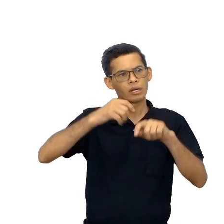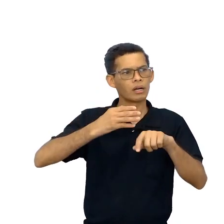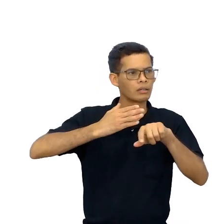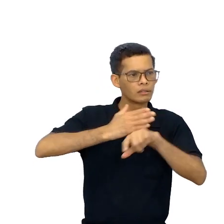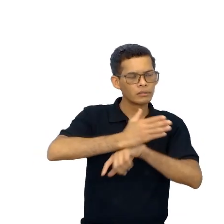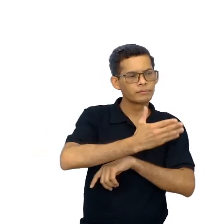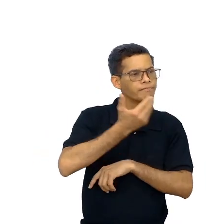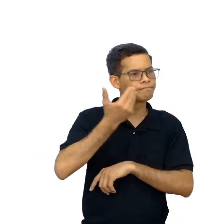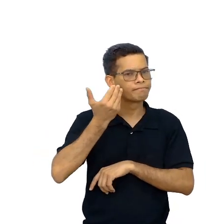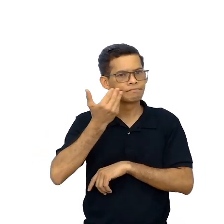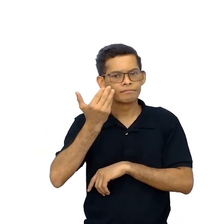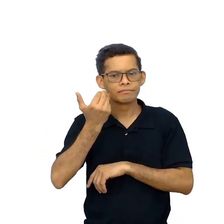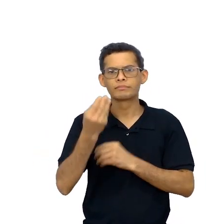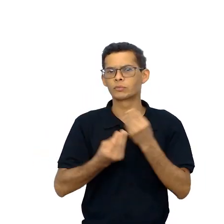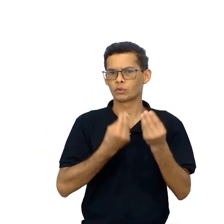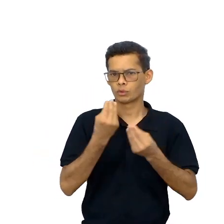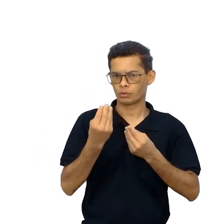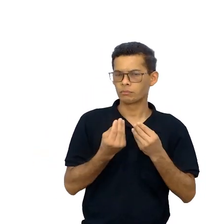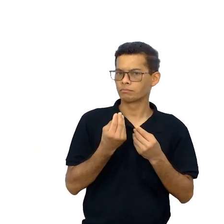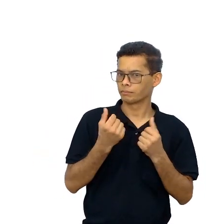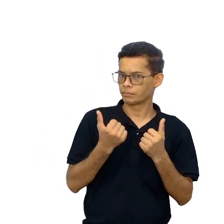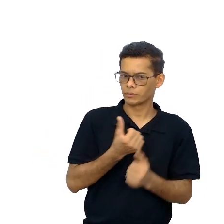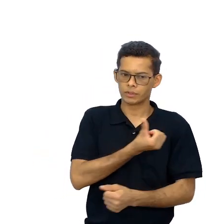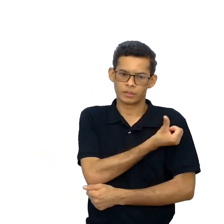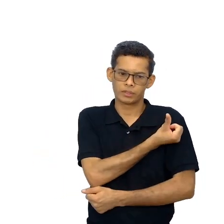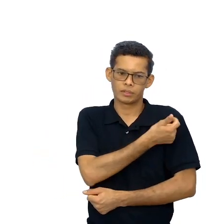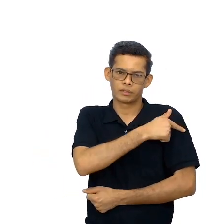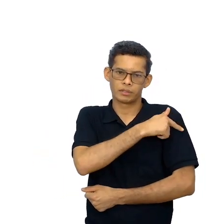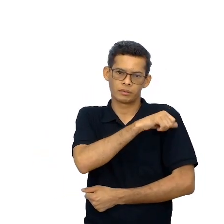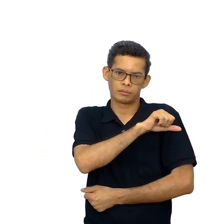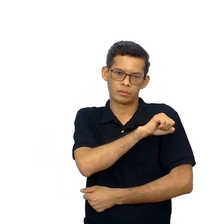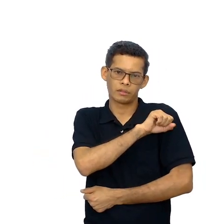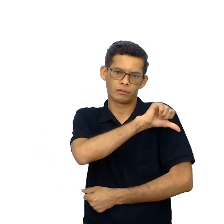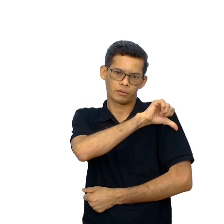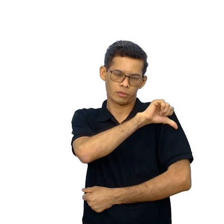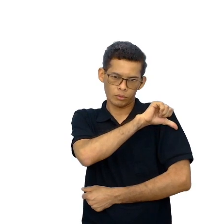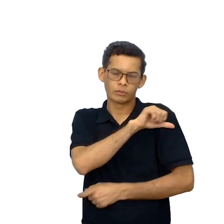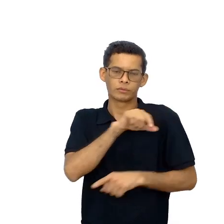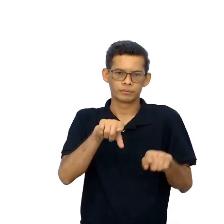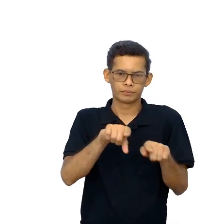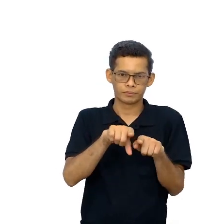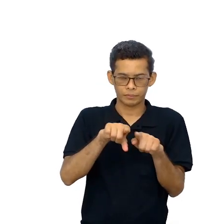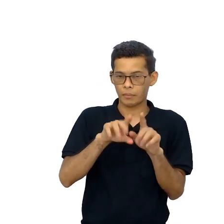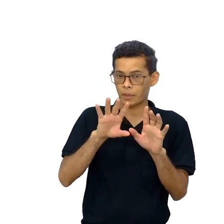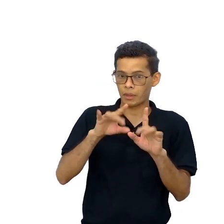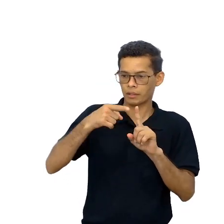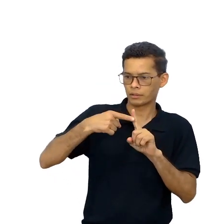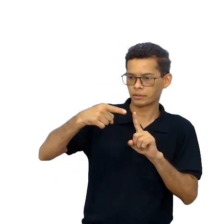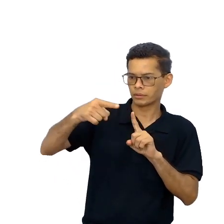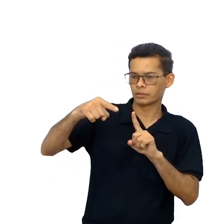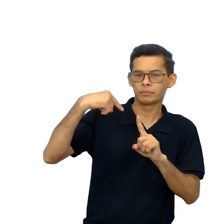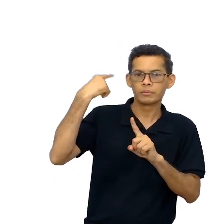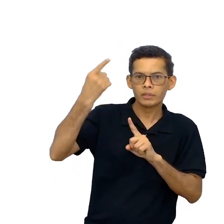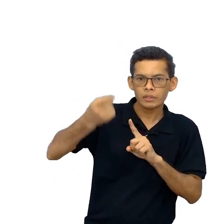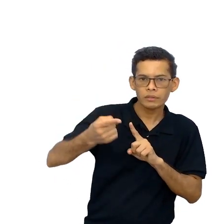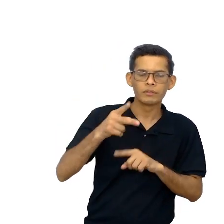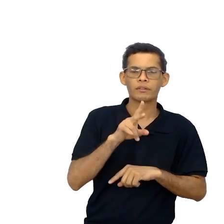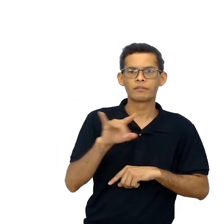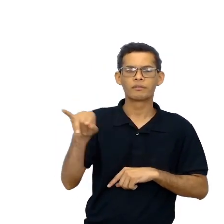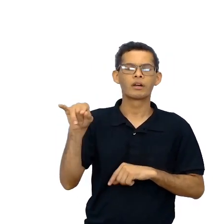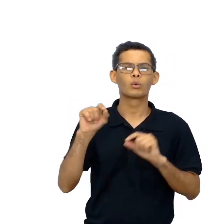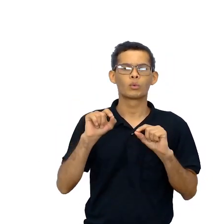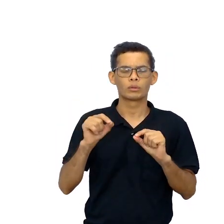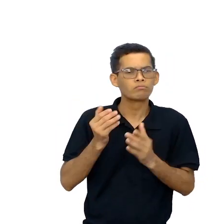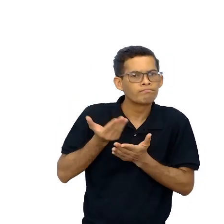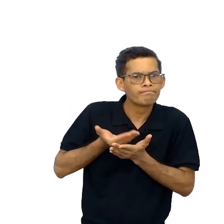sétimo, oitavo ou nono. Semana que vem, nós temos novamente a segunda parte, que a gente vai se aprofundar um pouco